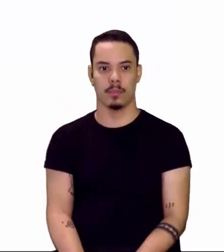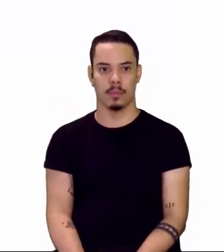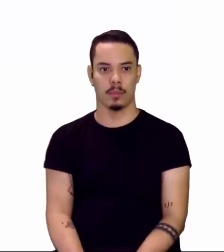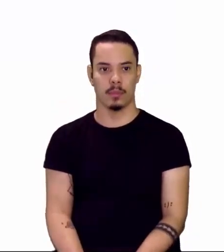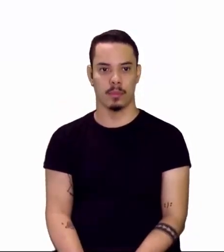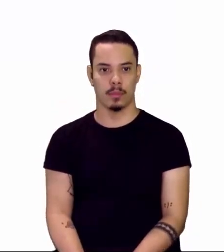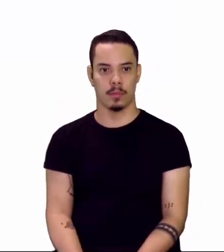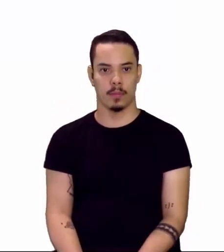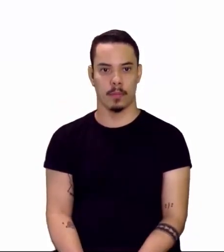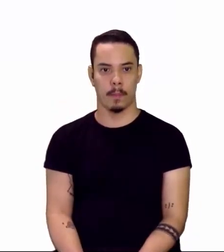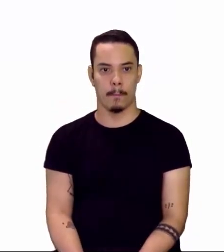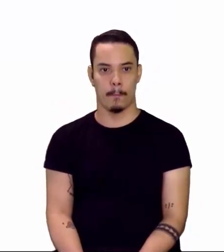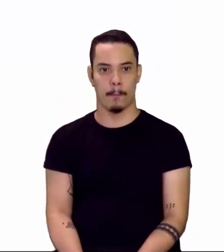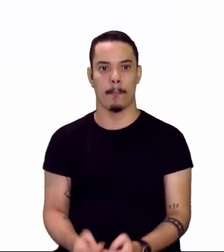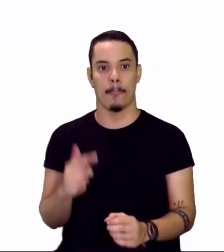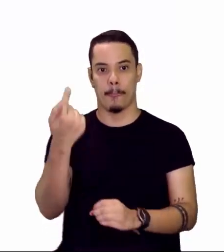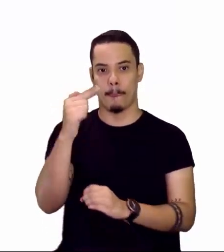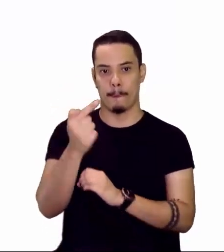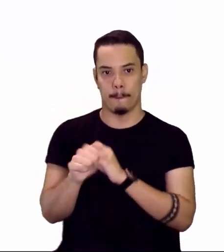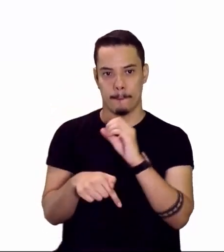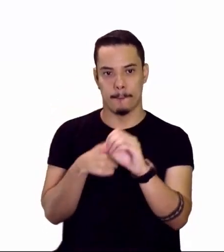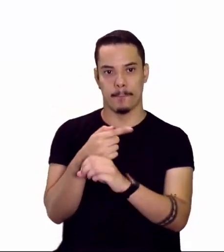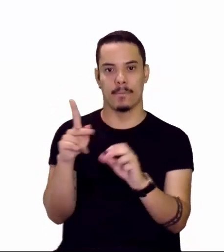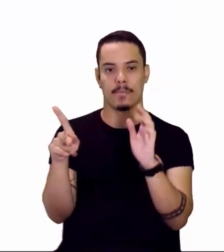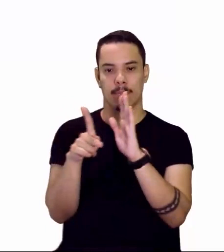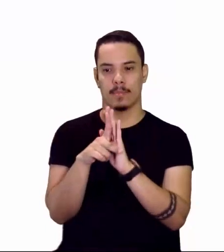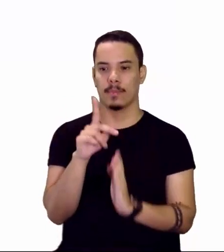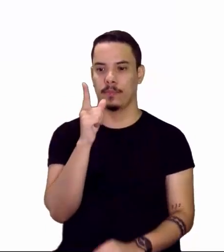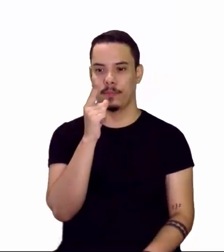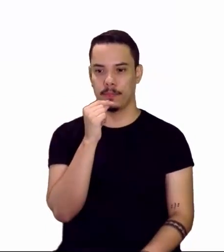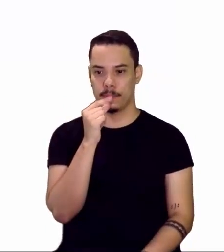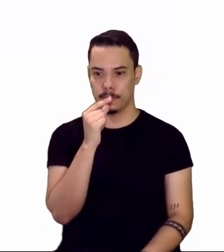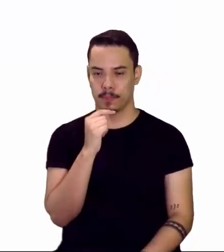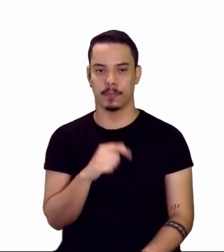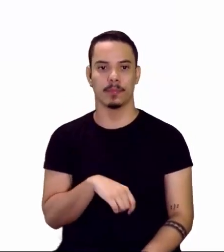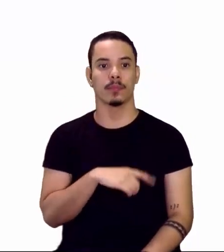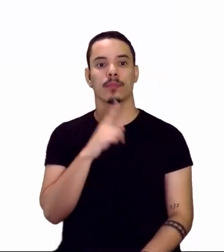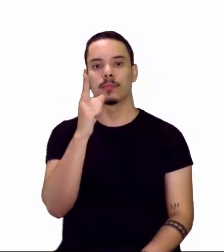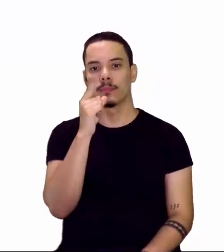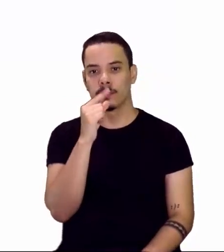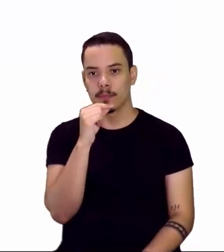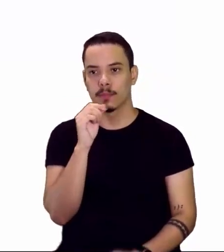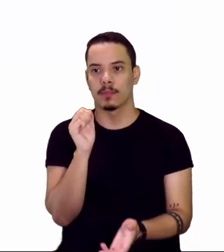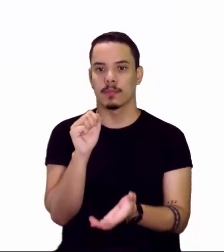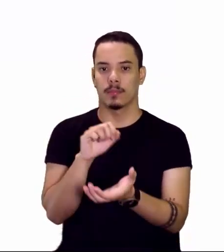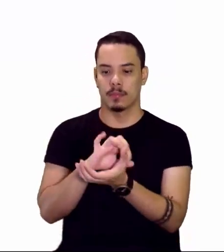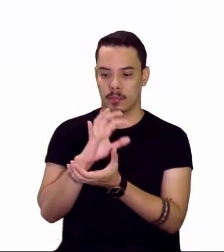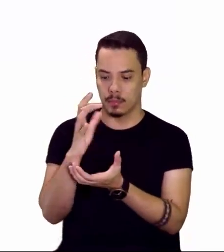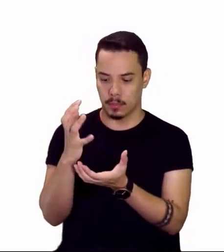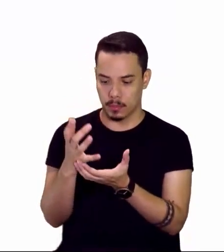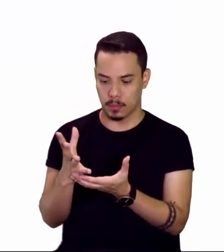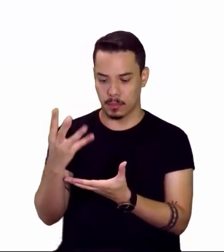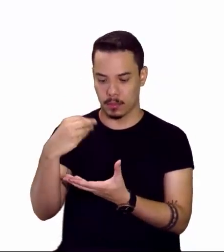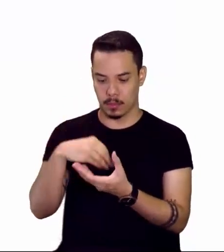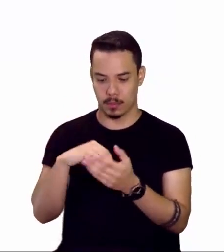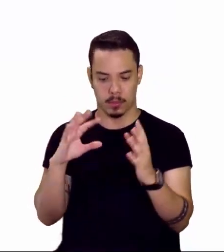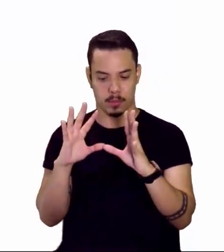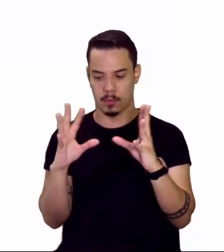os átomos na molécula da água, a molécula da água apresenta